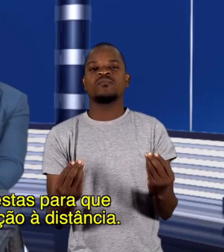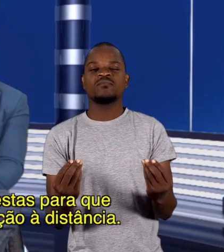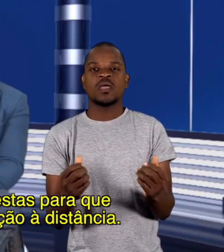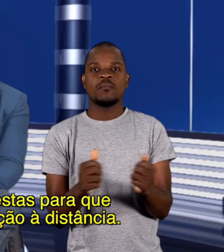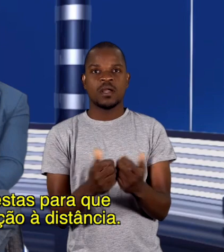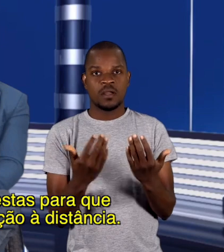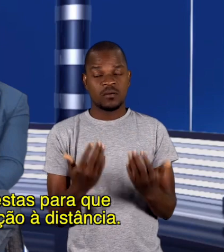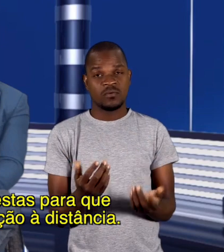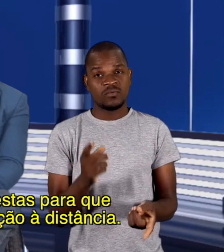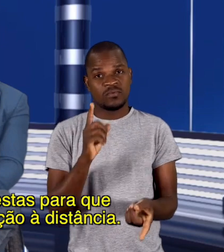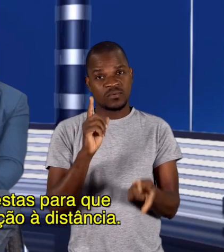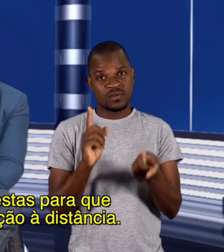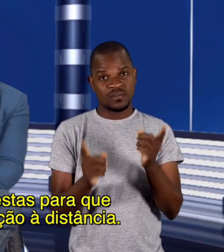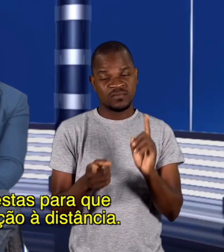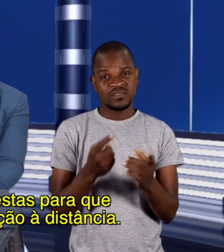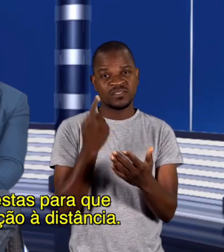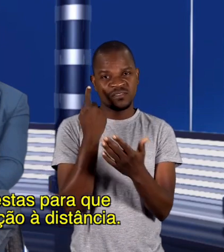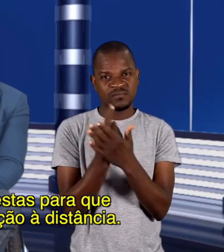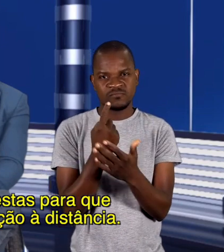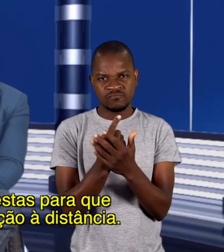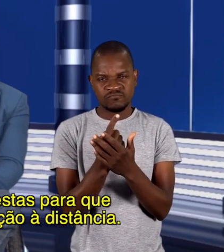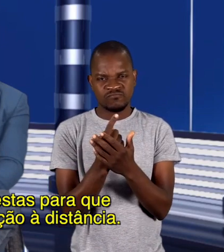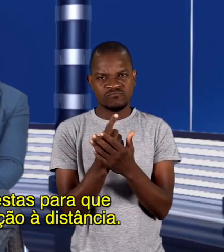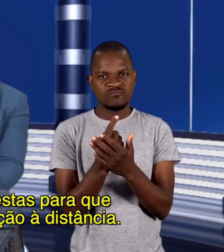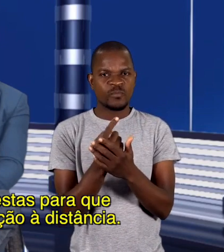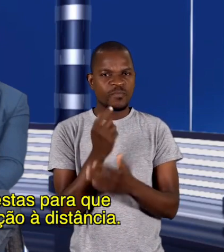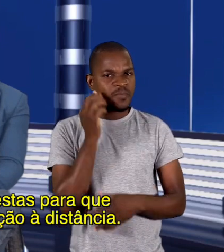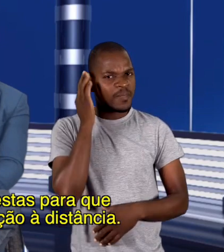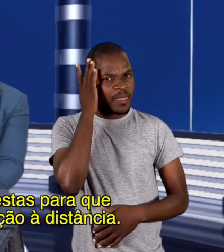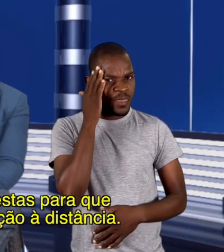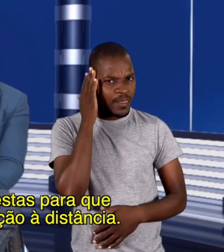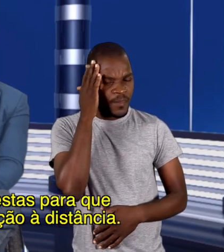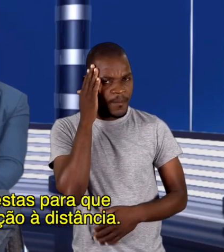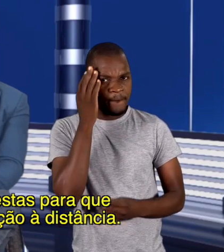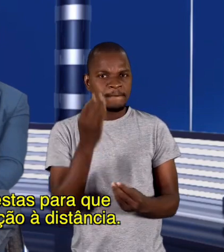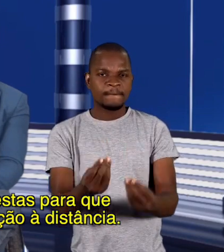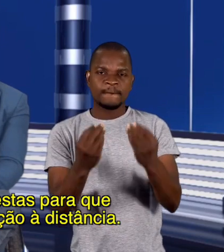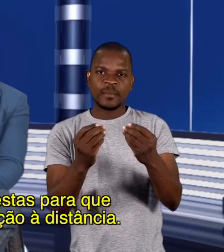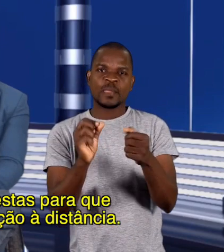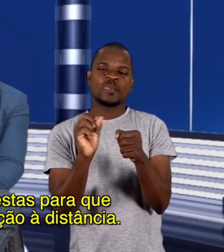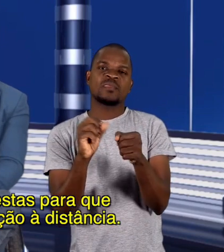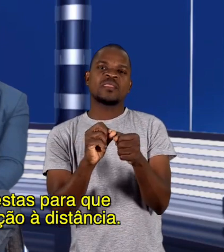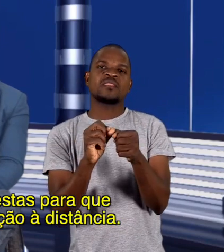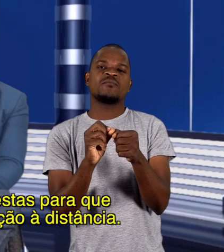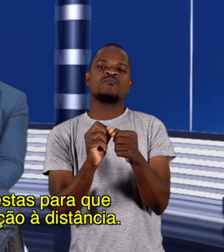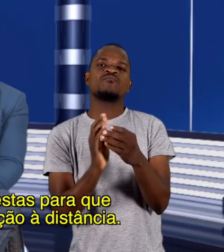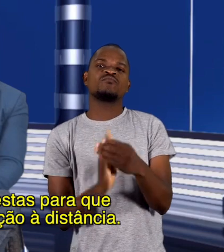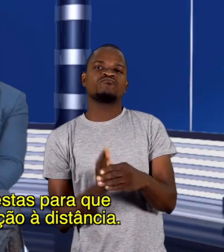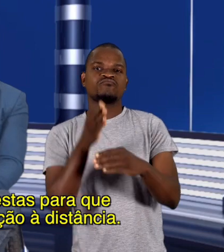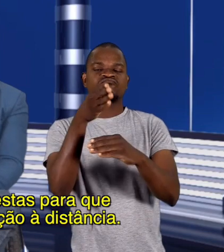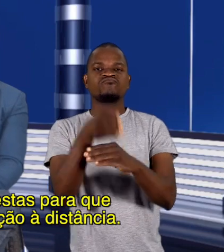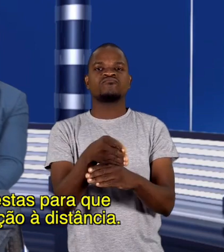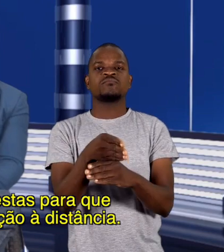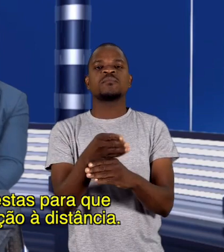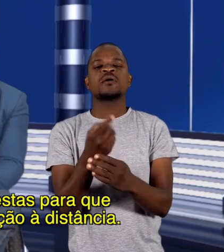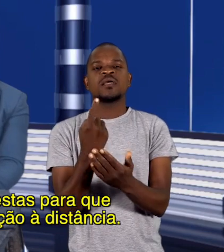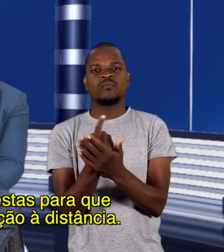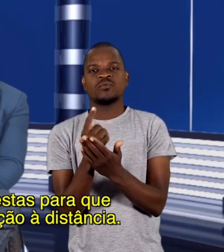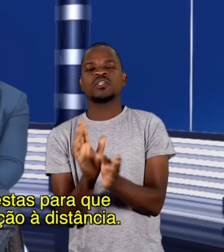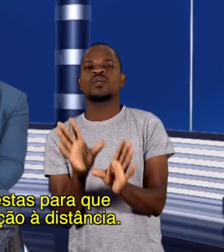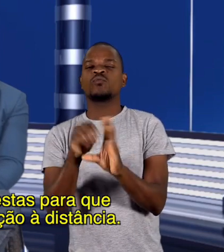seria a altura de começar-se a animar certas arestas e ver como é que podemos incluir para que todo o mundo saia